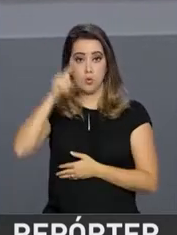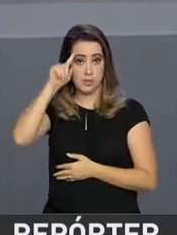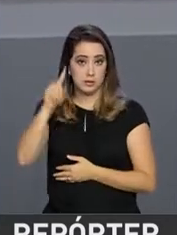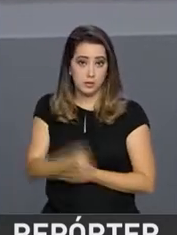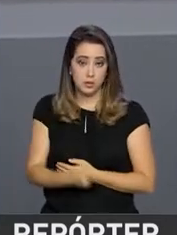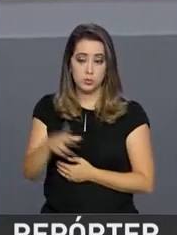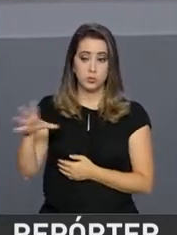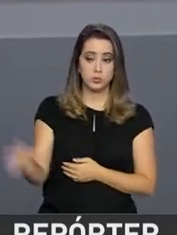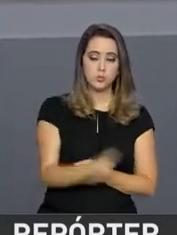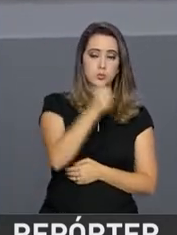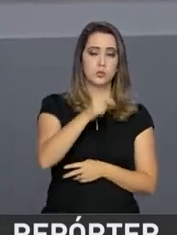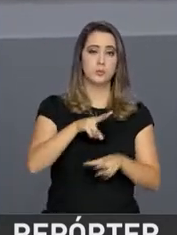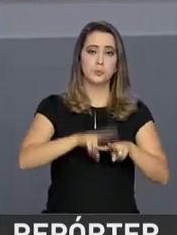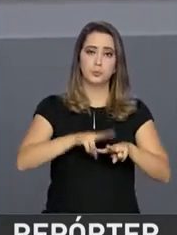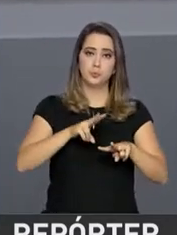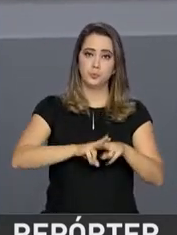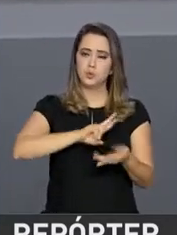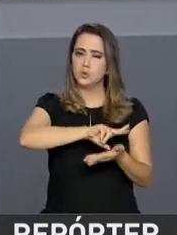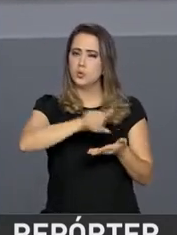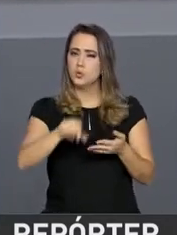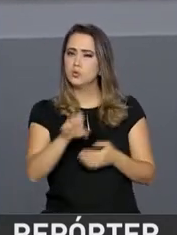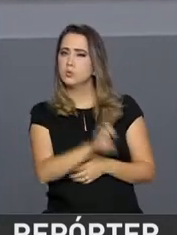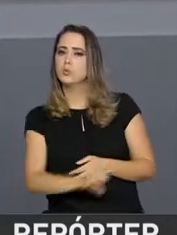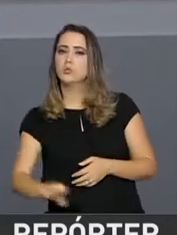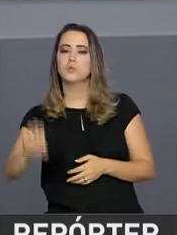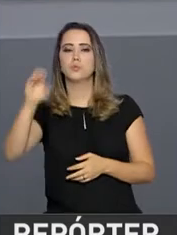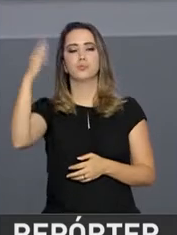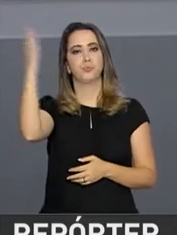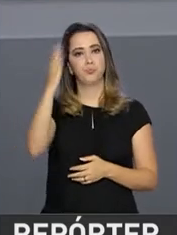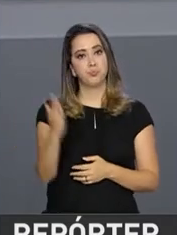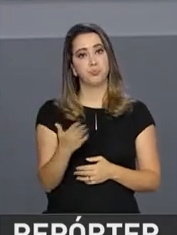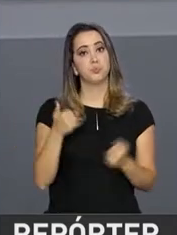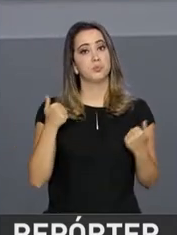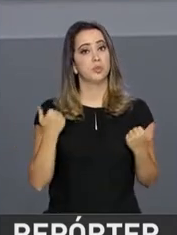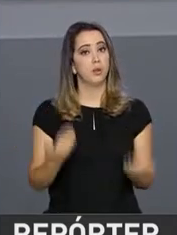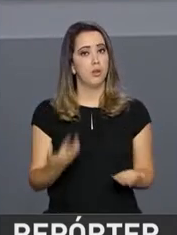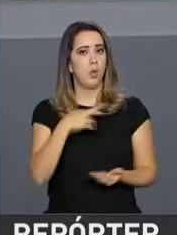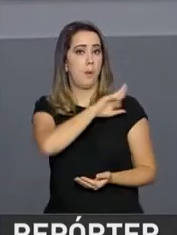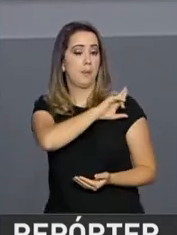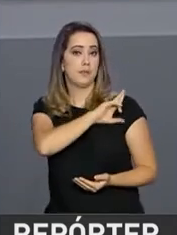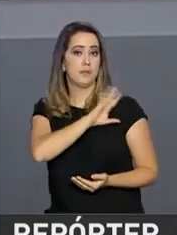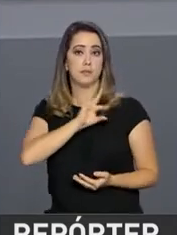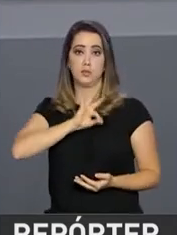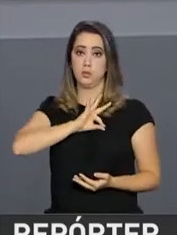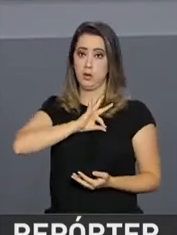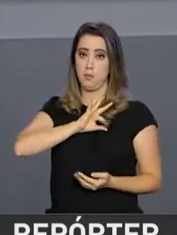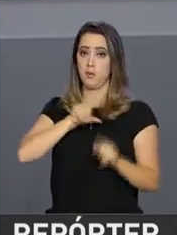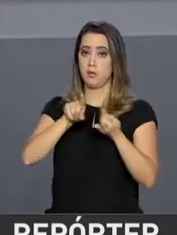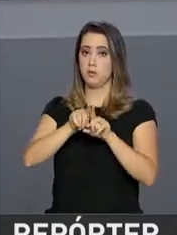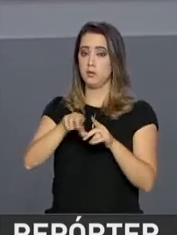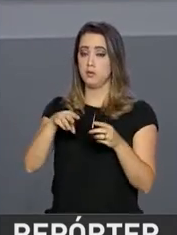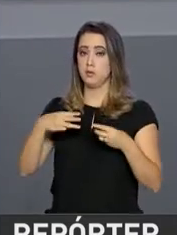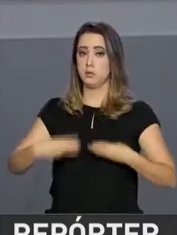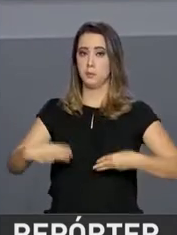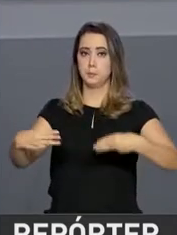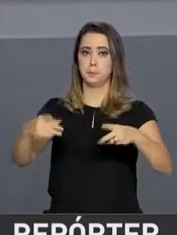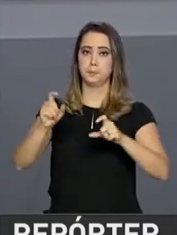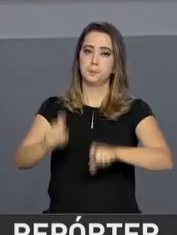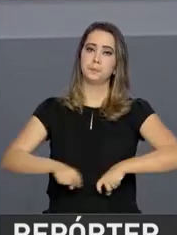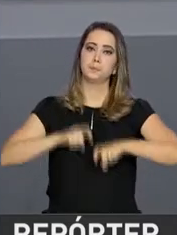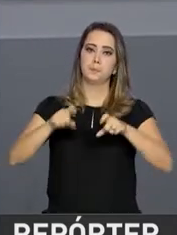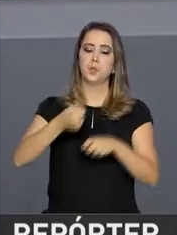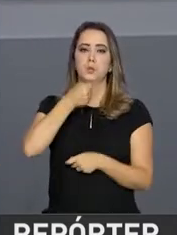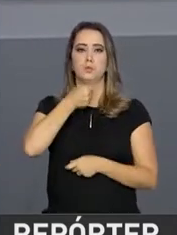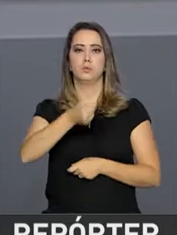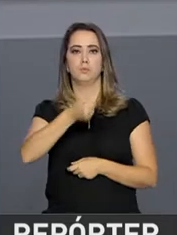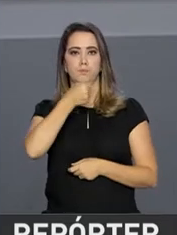estados do Paraná, Santa Catarina, Rio Grande do Sul, Goiás e São Paulo. Representantes da PF e do Ministério da Agricultura deram uma